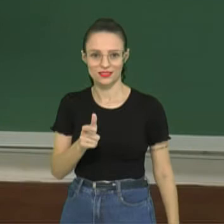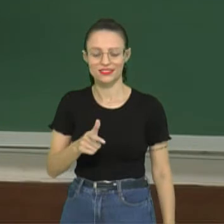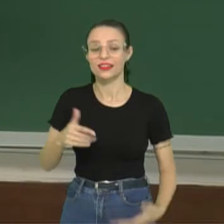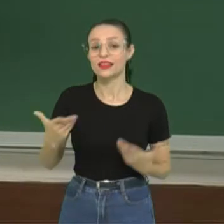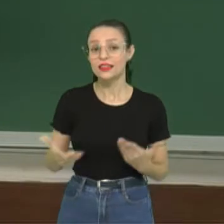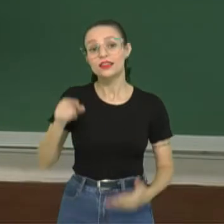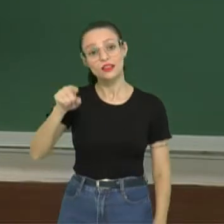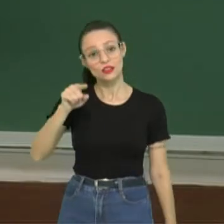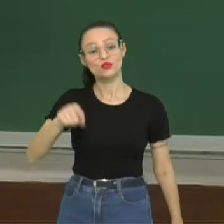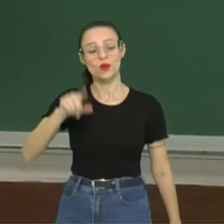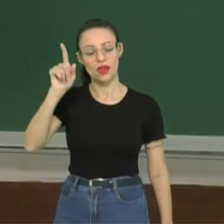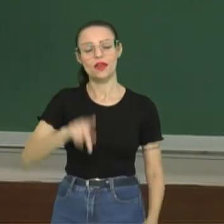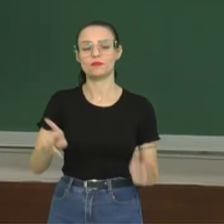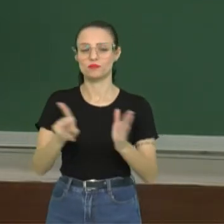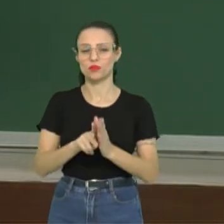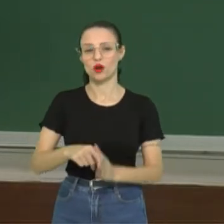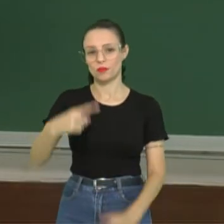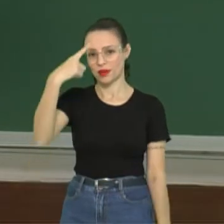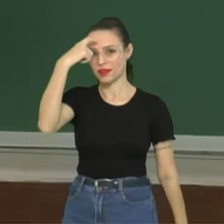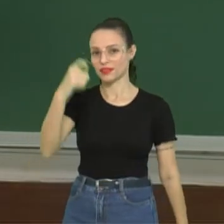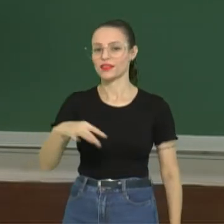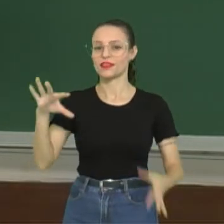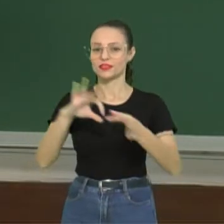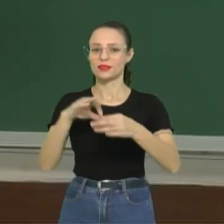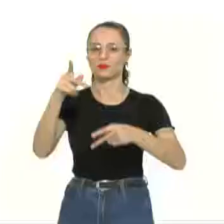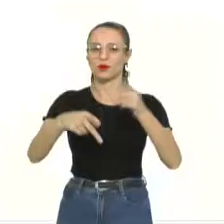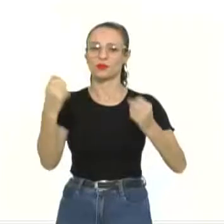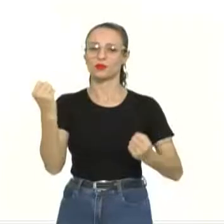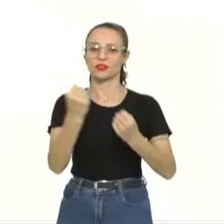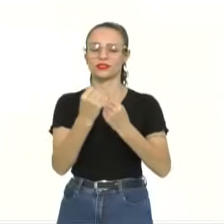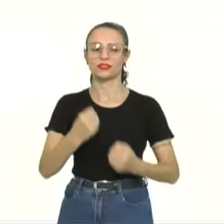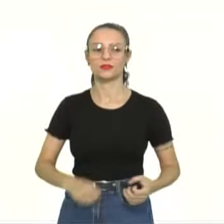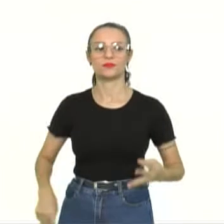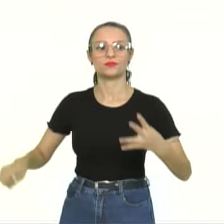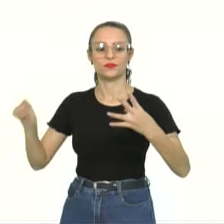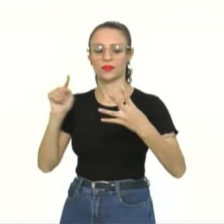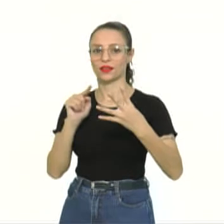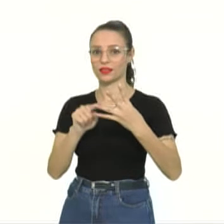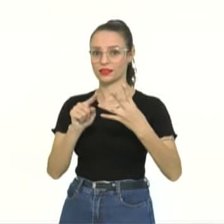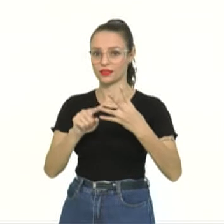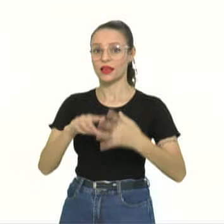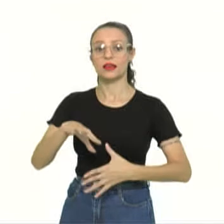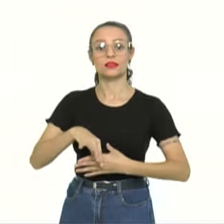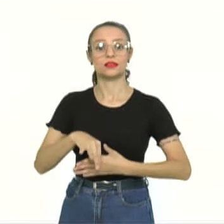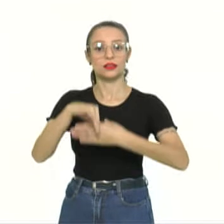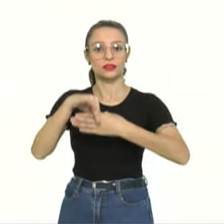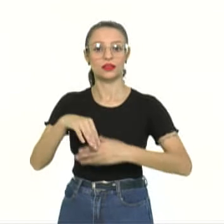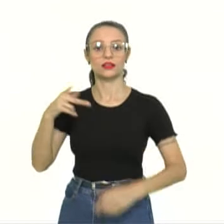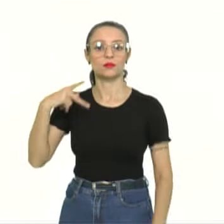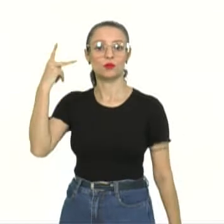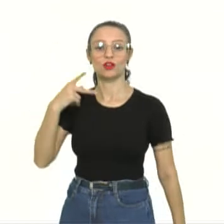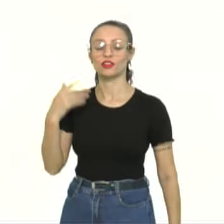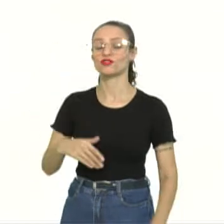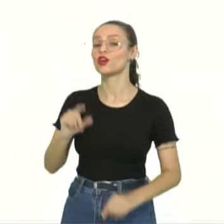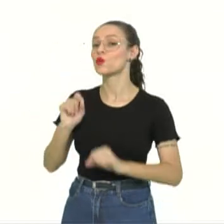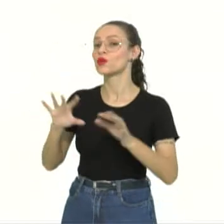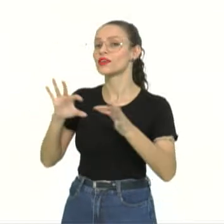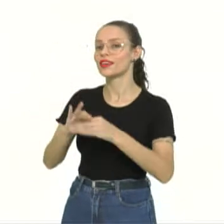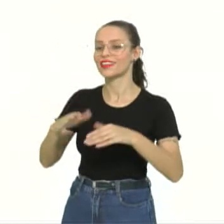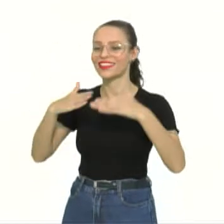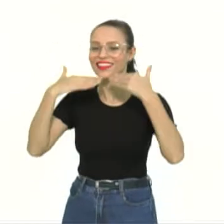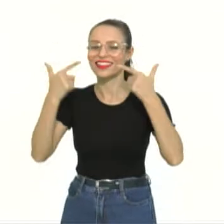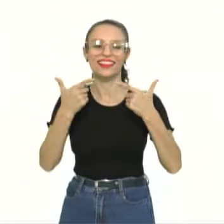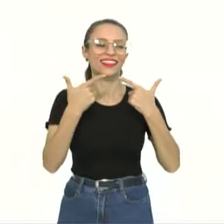Isso é uma ideia é populista por Excelência além disso a liderança política baseada no Carisma pessoal